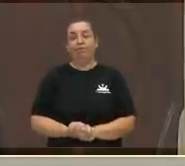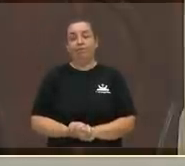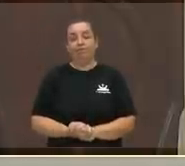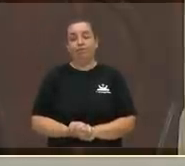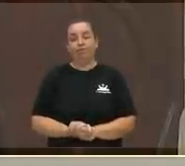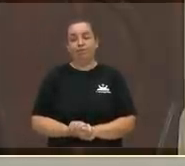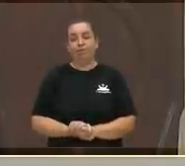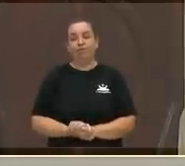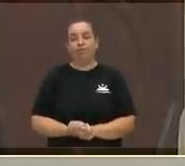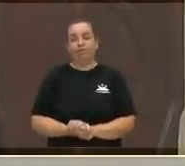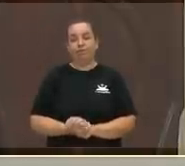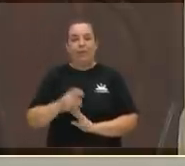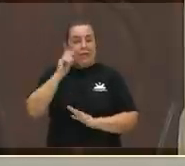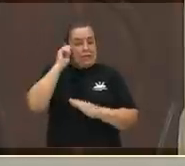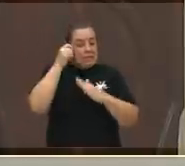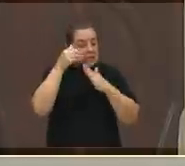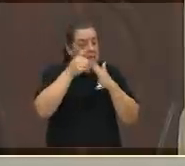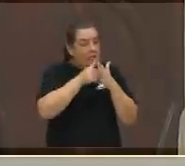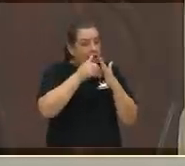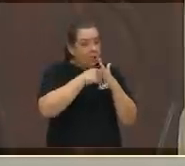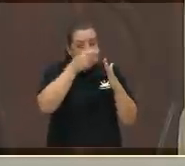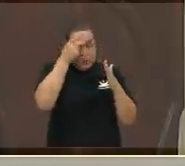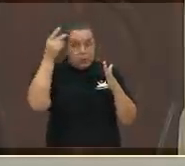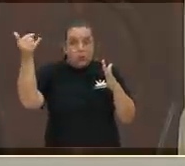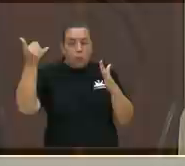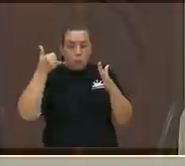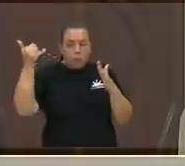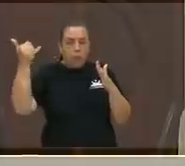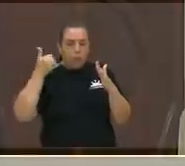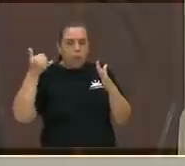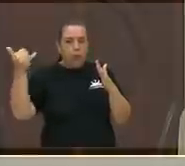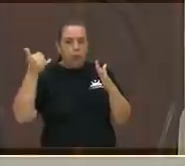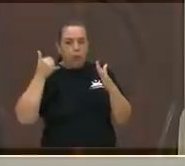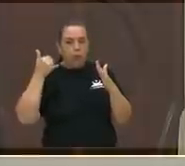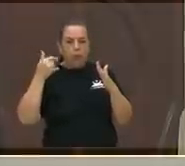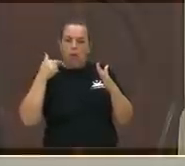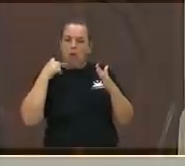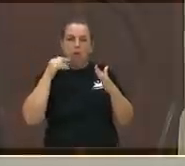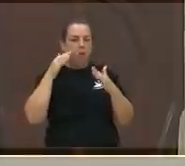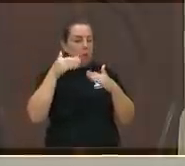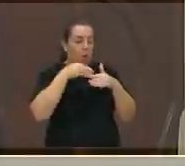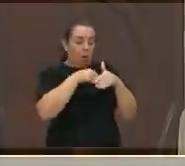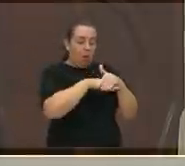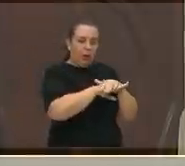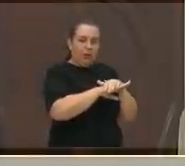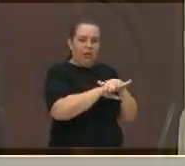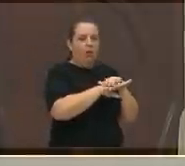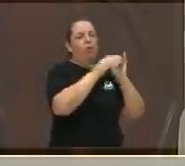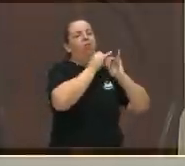os segredos que me foram confiadas e eu não gostei